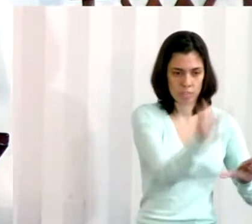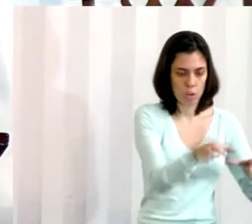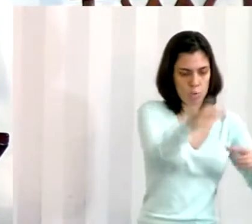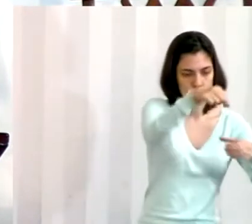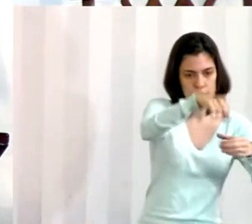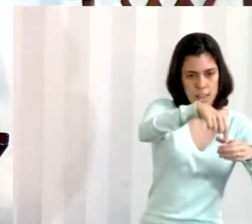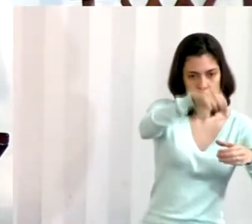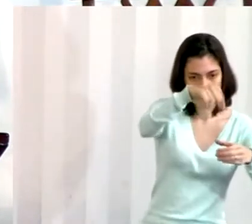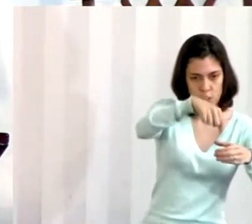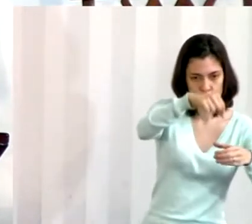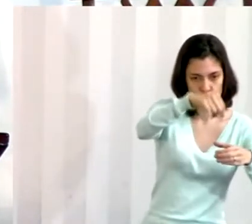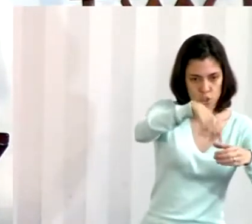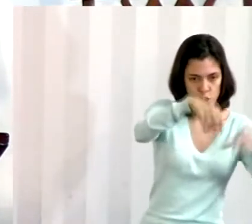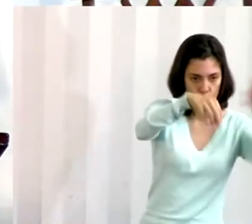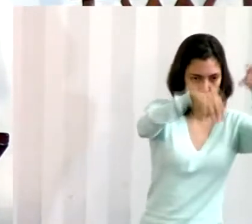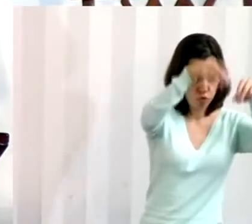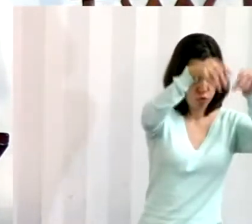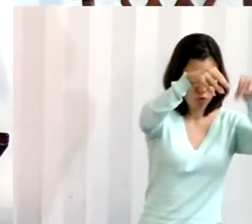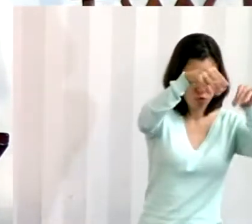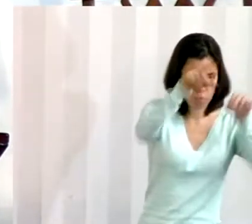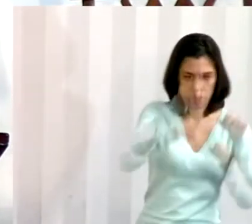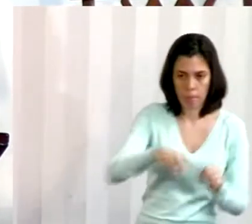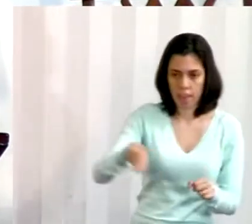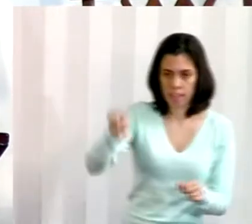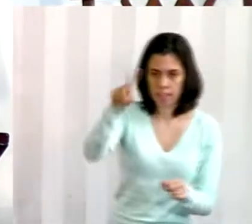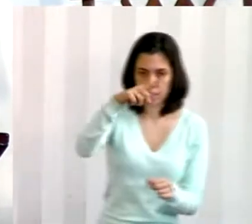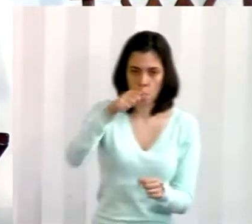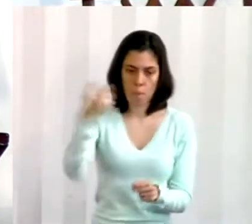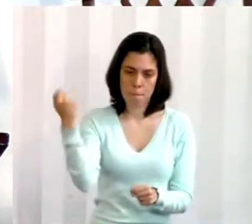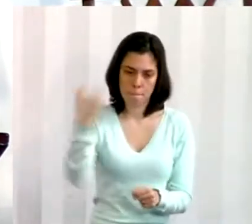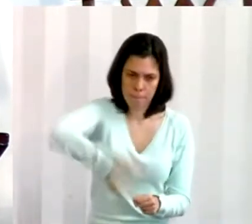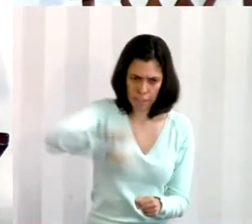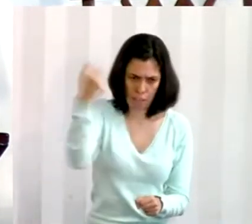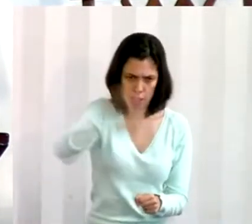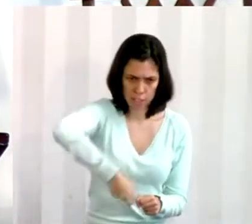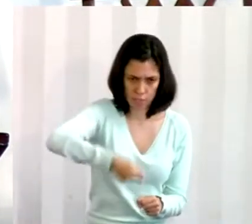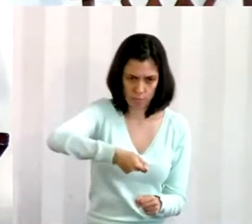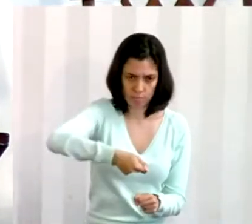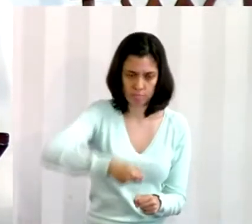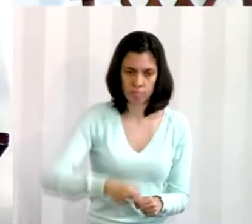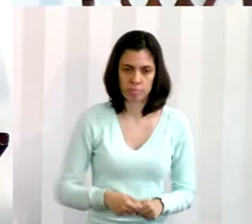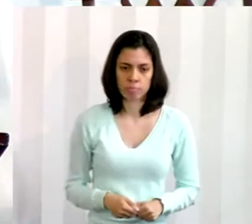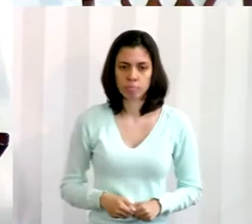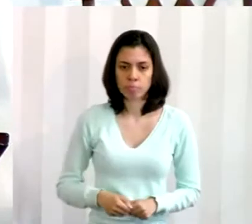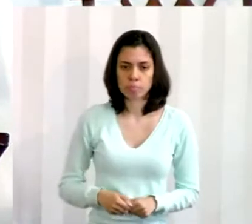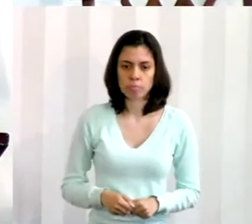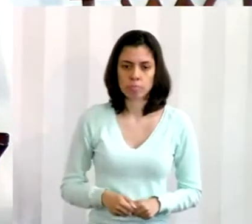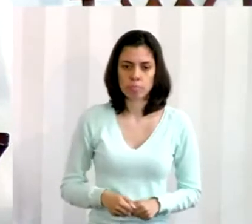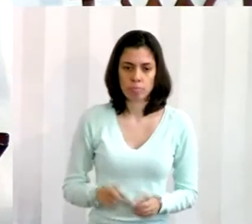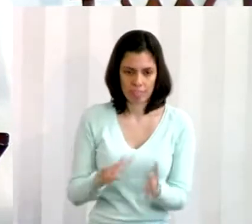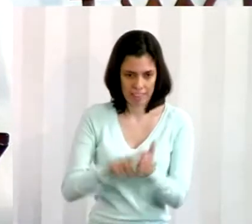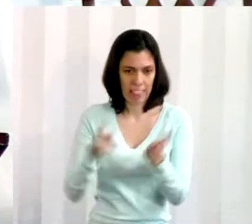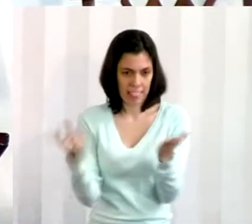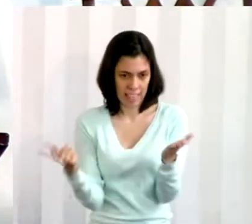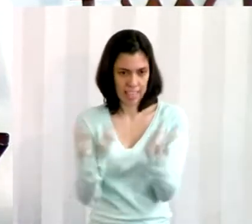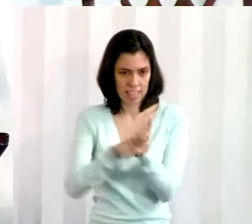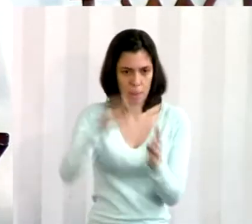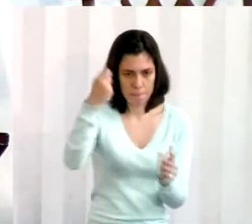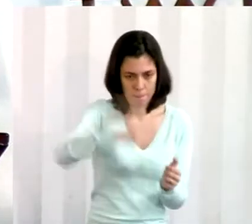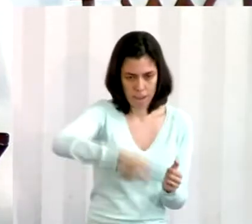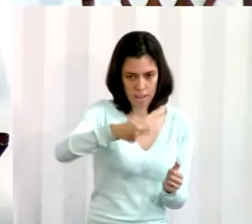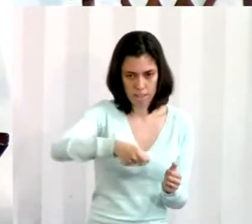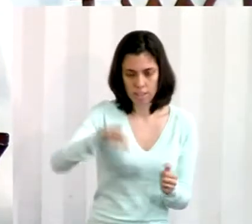um martelinho e uma Bíblia. Qual a conexão dessas 3 figuras com o que a palavra de Deus parece